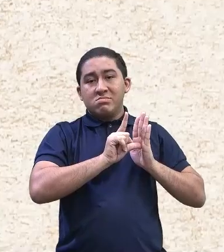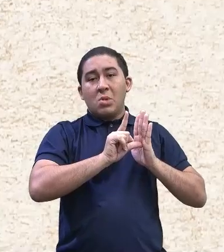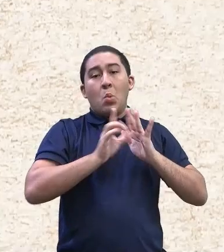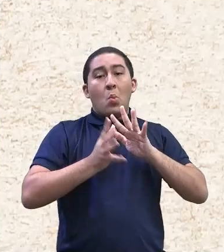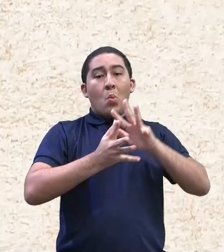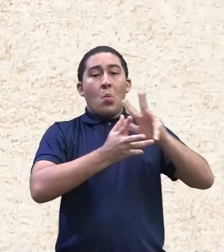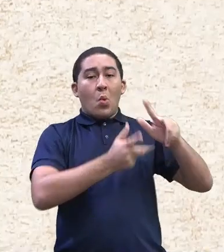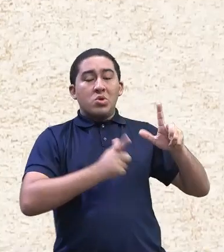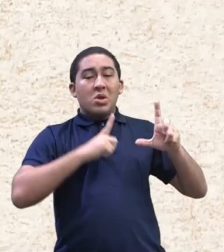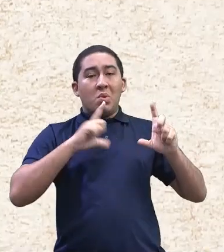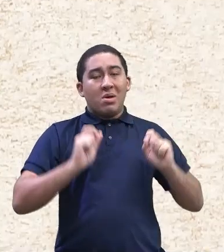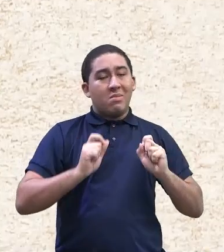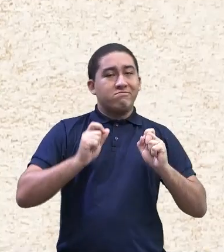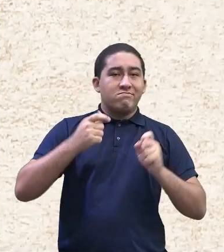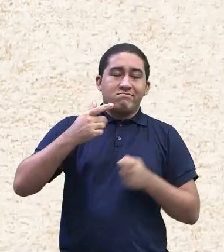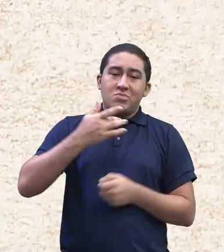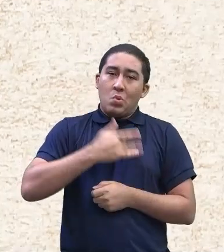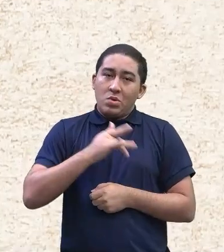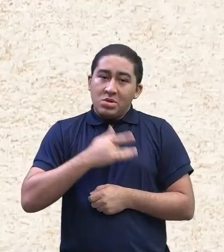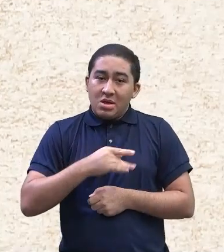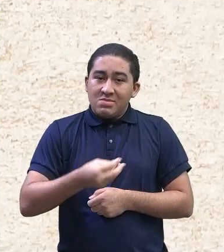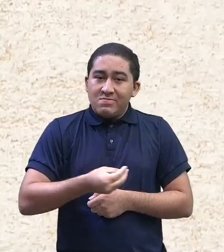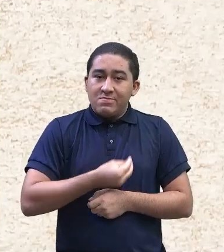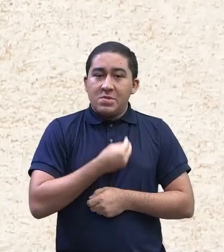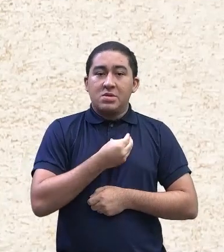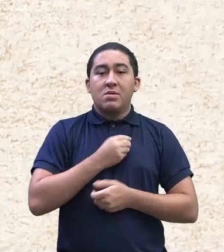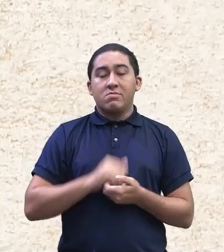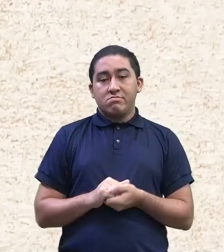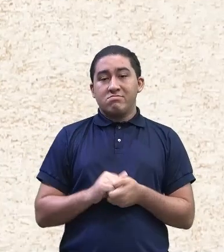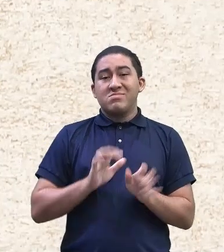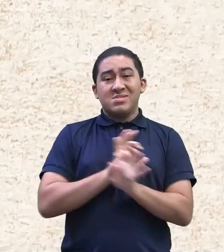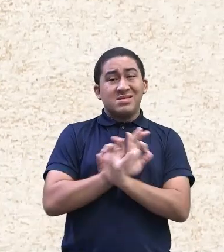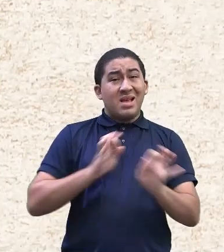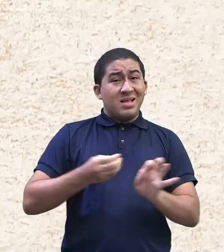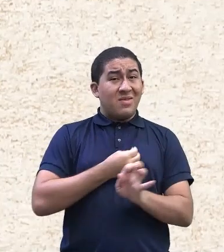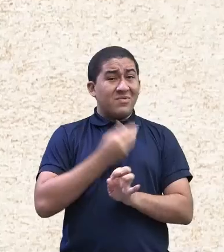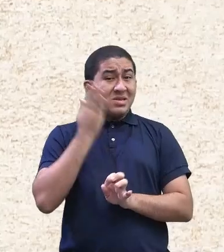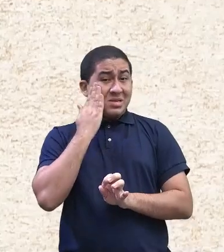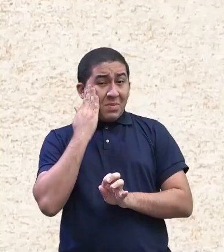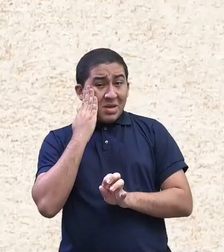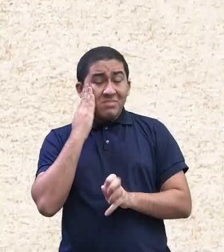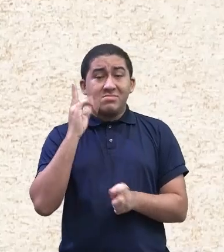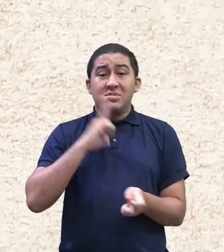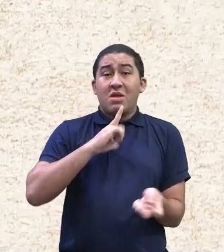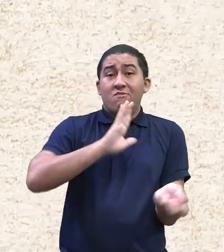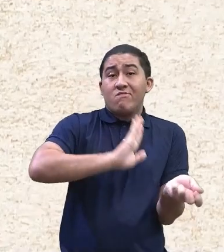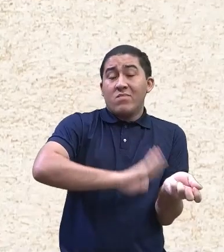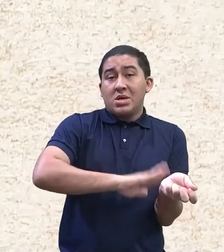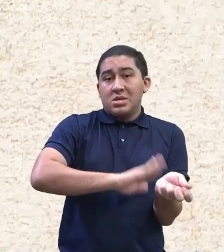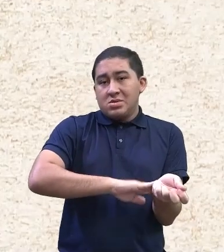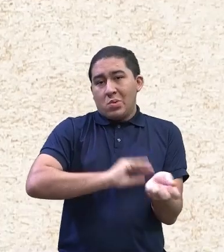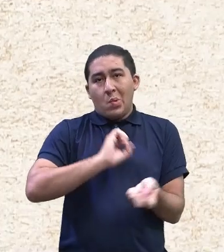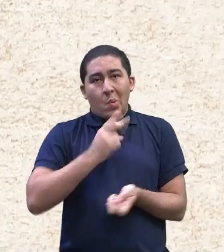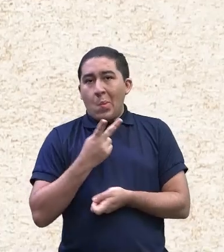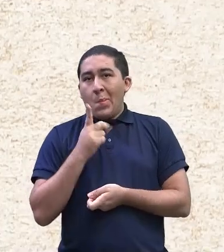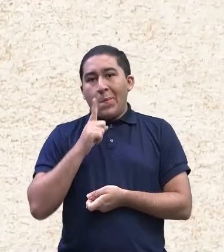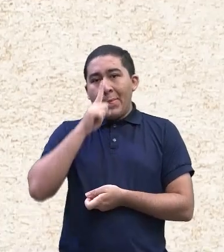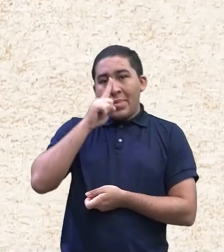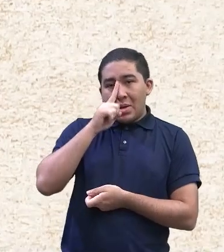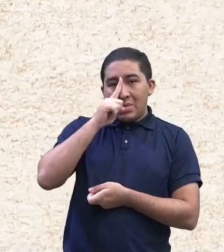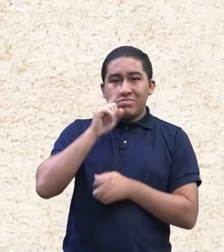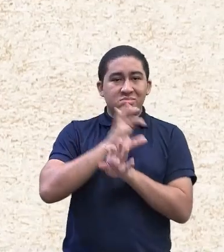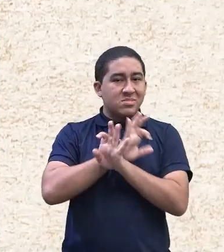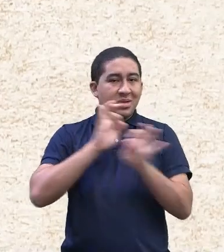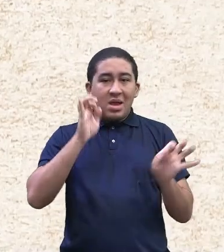sua maldita sina, sem nada saber da vida, de vícios ou de perigos, sem